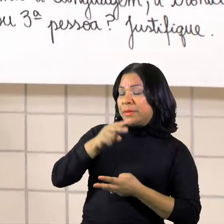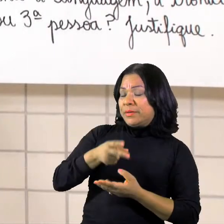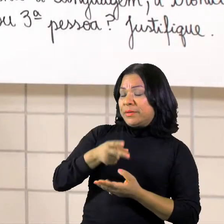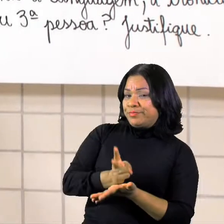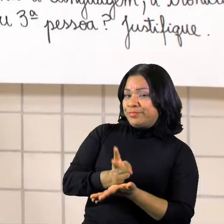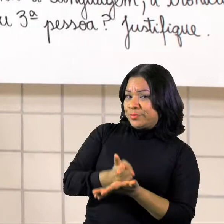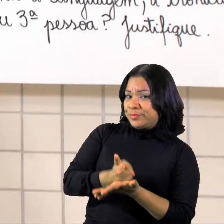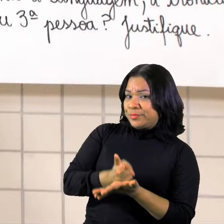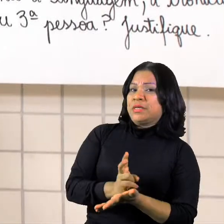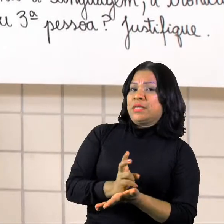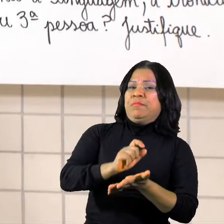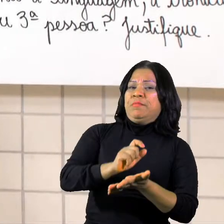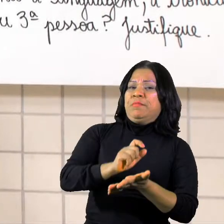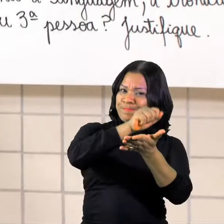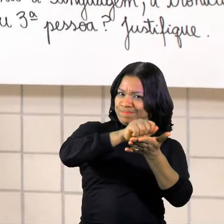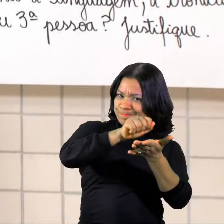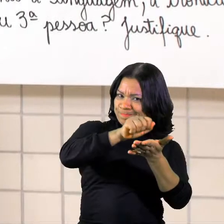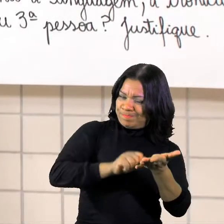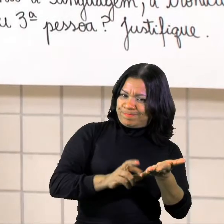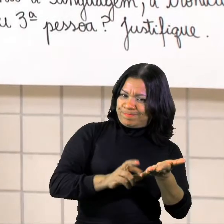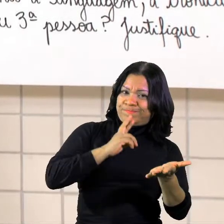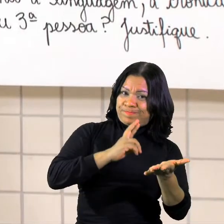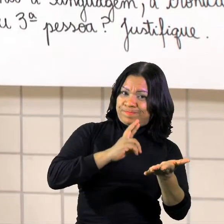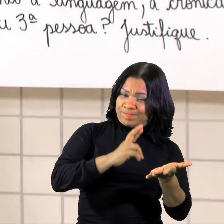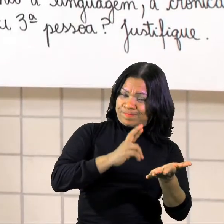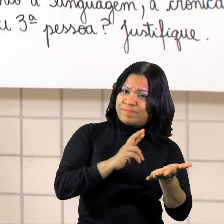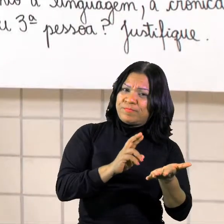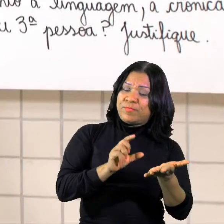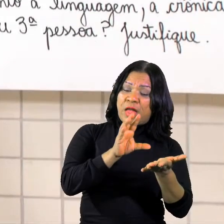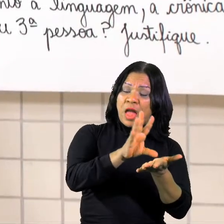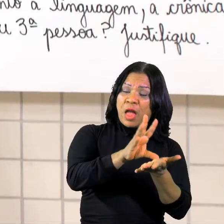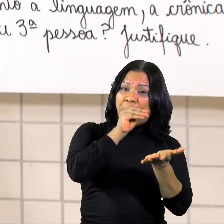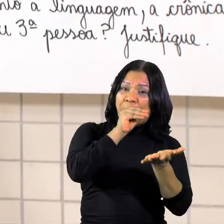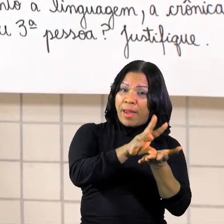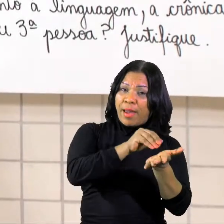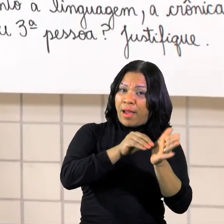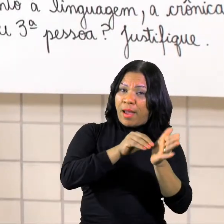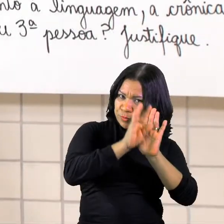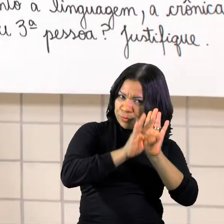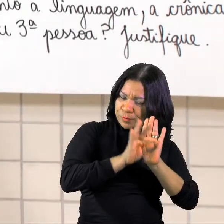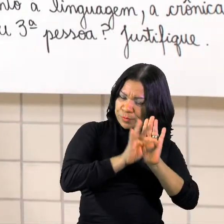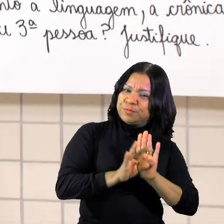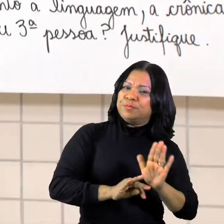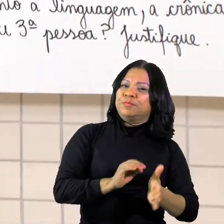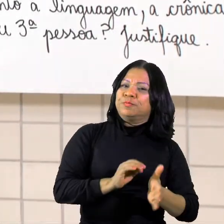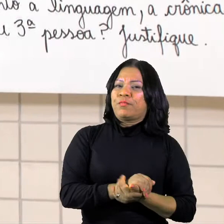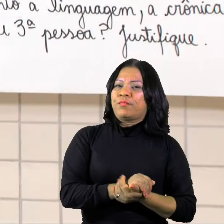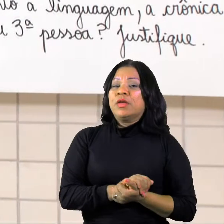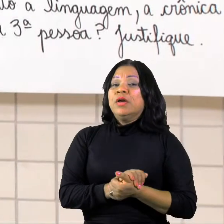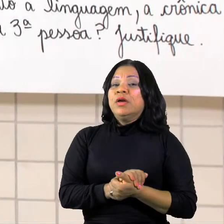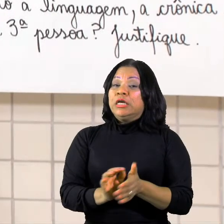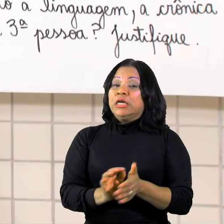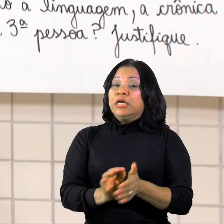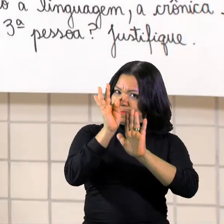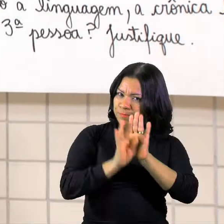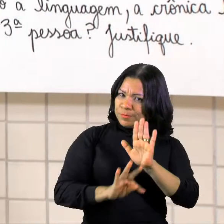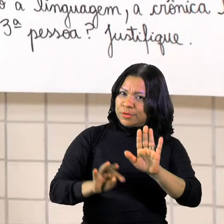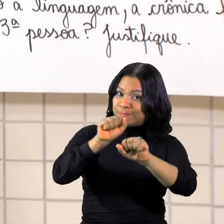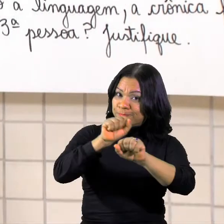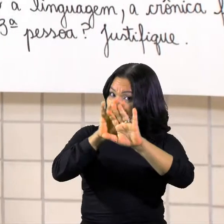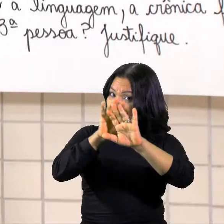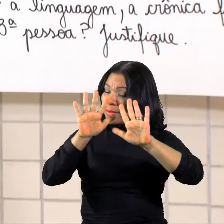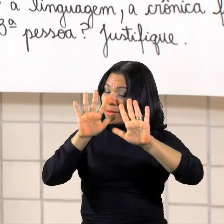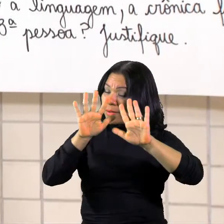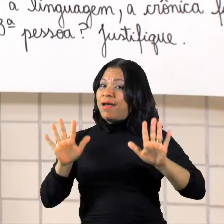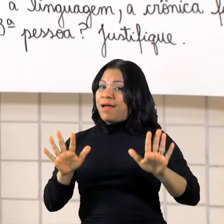que justificar com elementos do texto. Então, durante todo o texto, fica bem claro que a